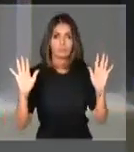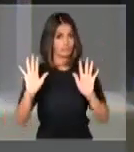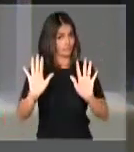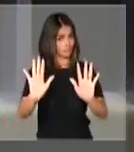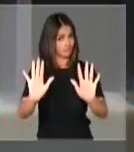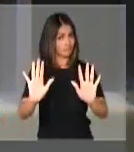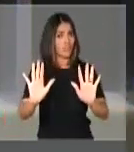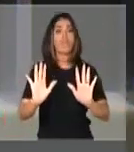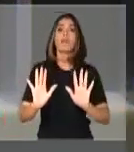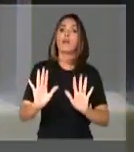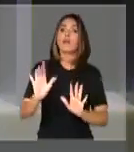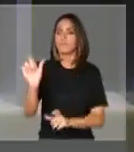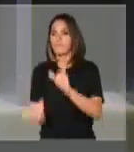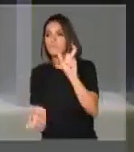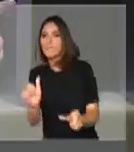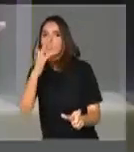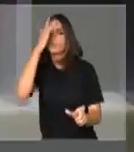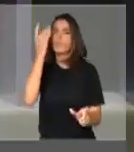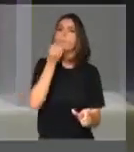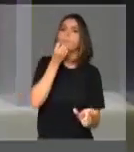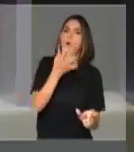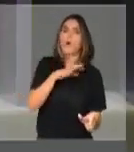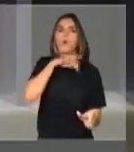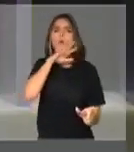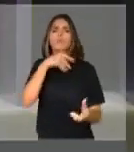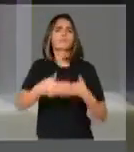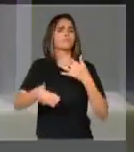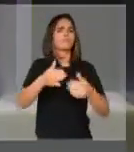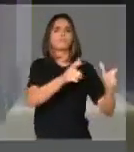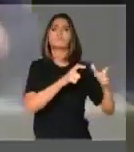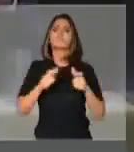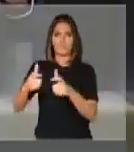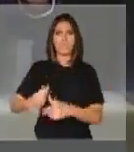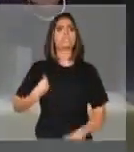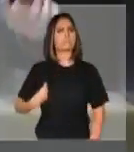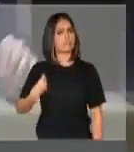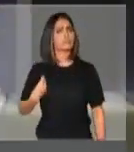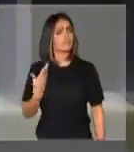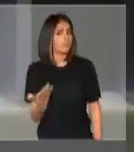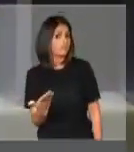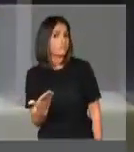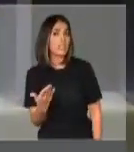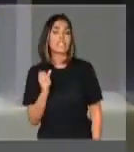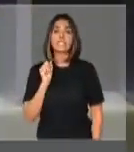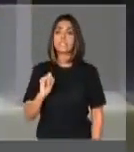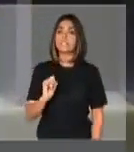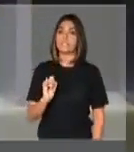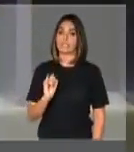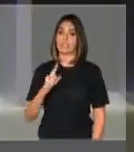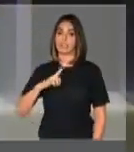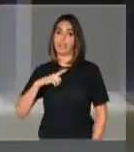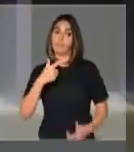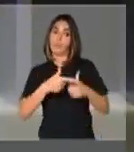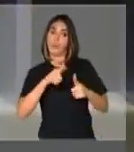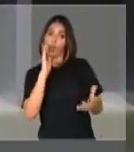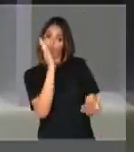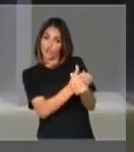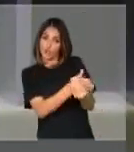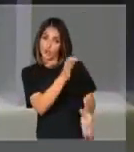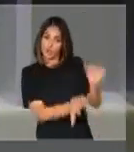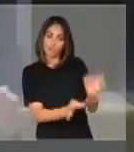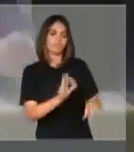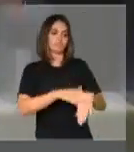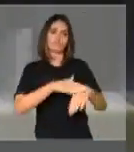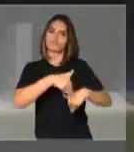bem, pessoas boas e ruins existem em todos os lugares. Quem deve para a justiça, que se resolva com